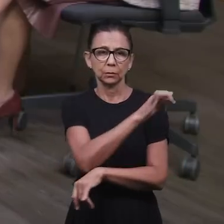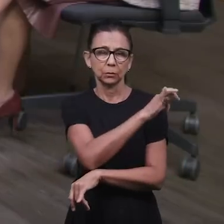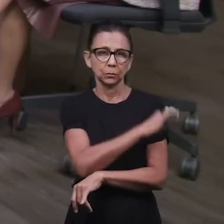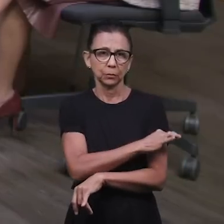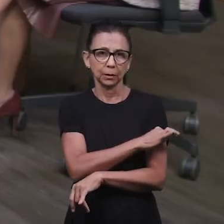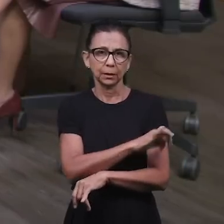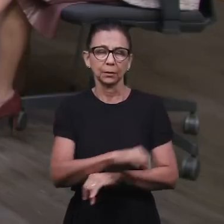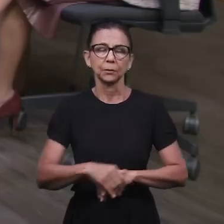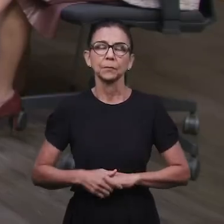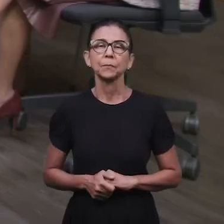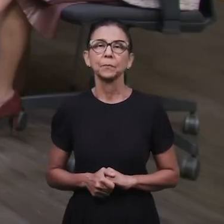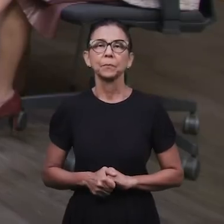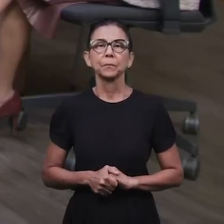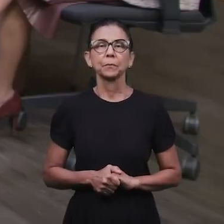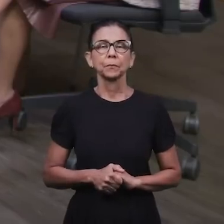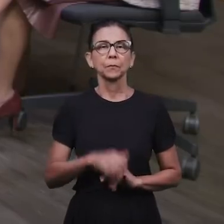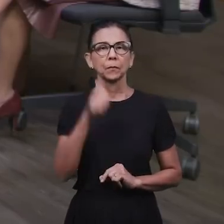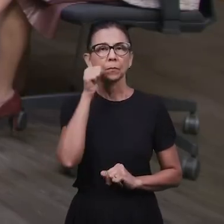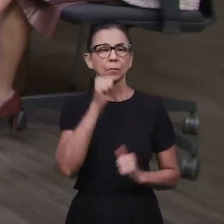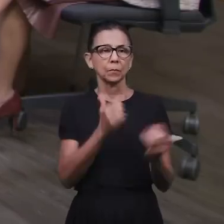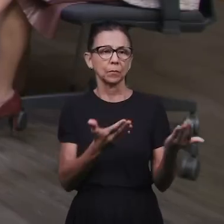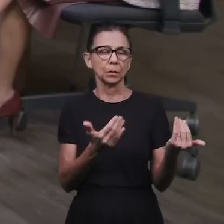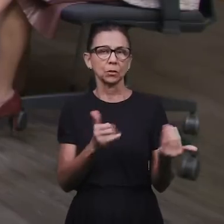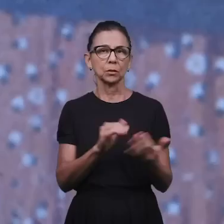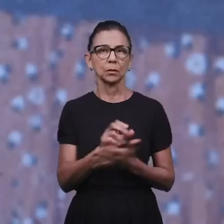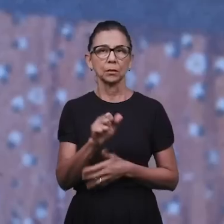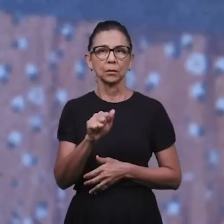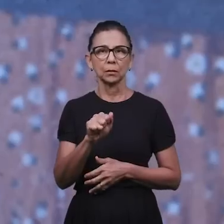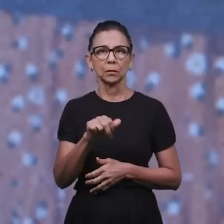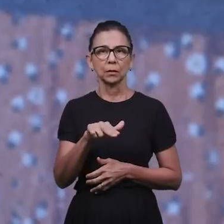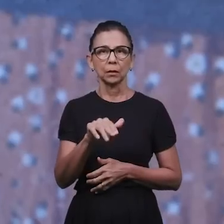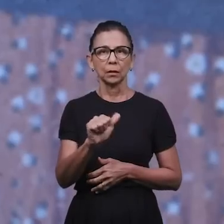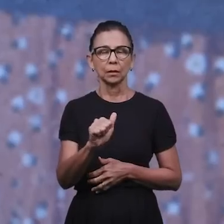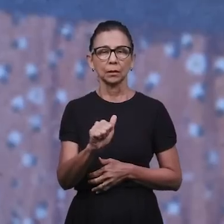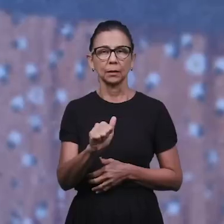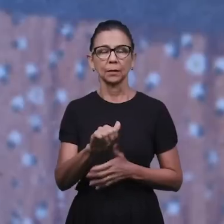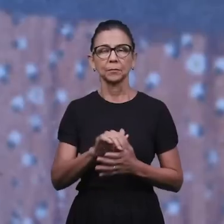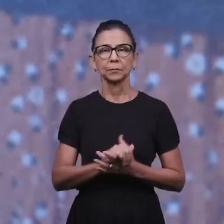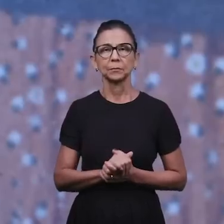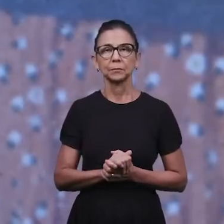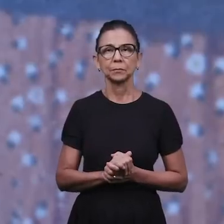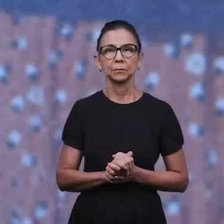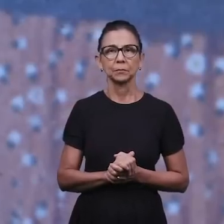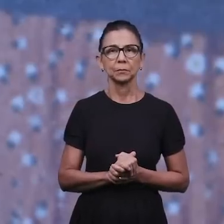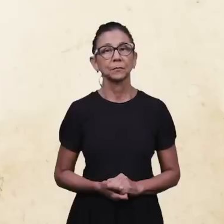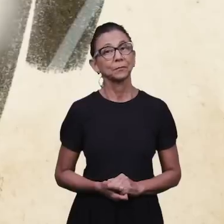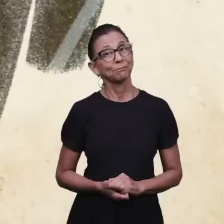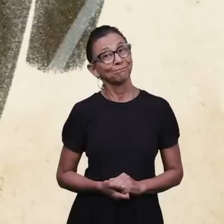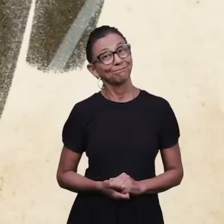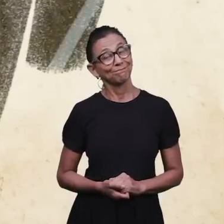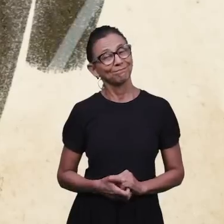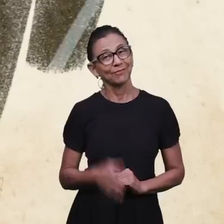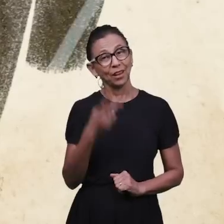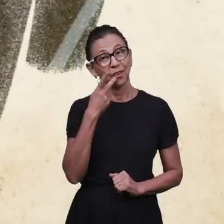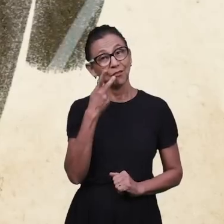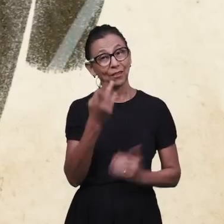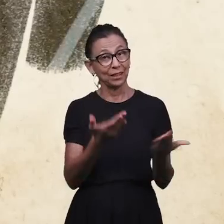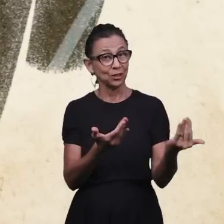chamada Ana Beatriz, que vai fazer uma pergunta para nós aqui agora, tá bom? Vamos lá. Então, fala, jovem.